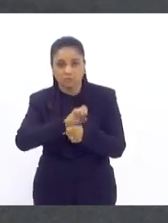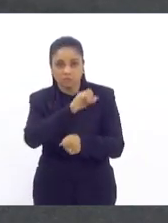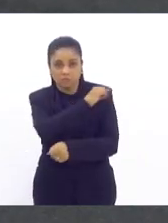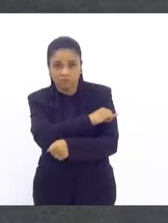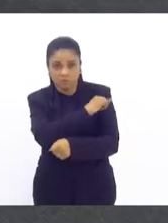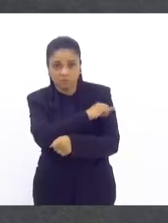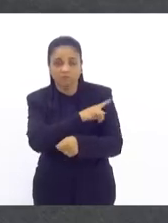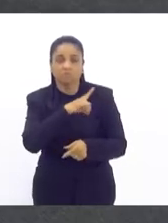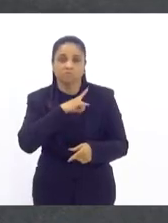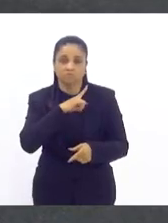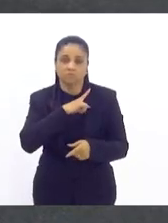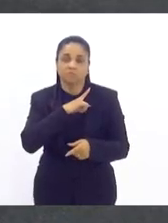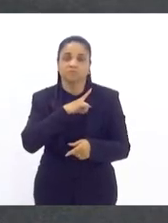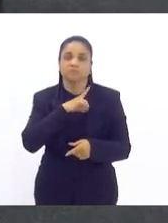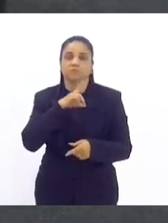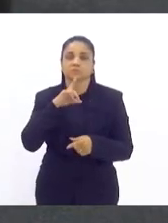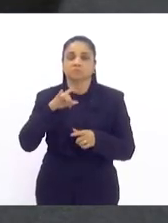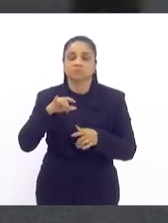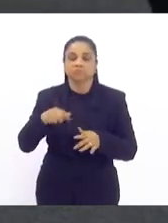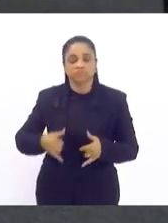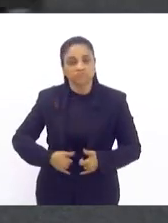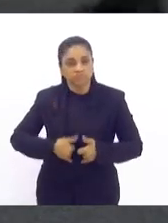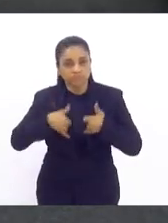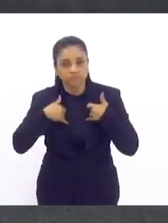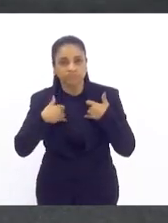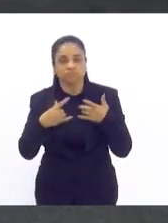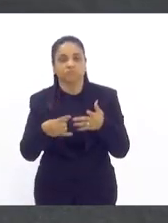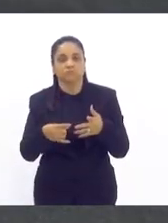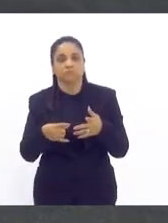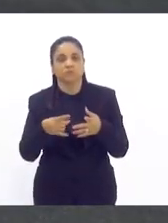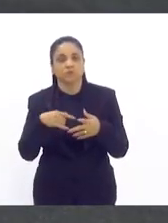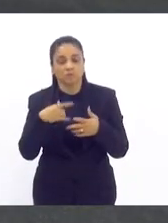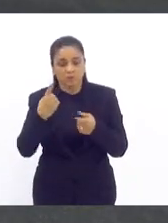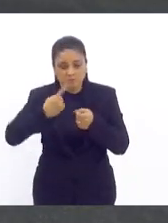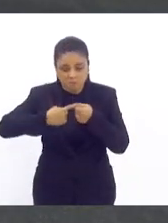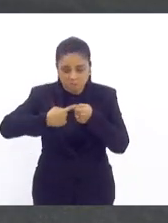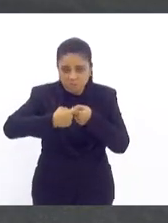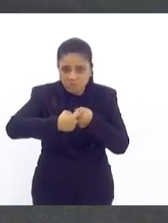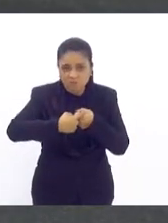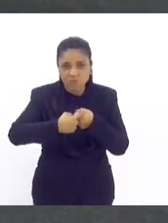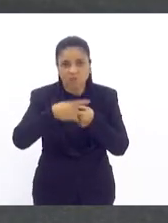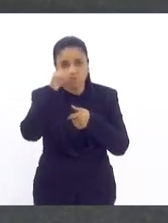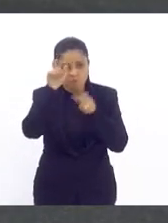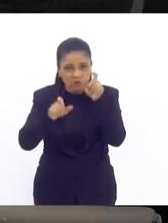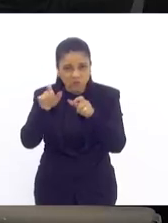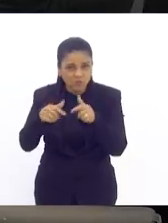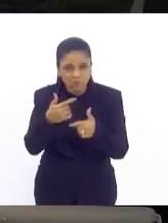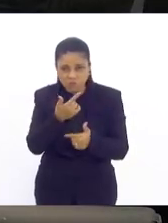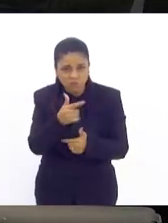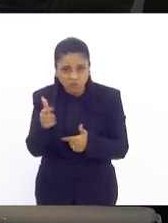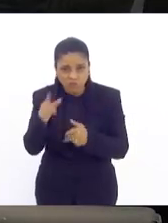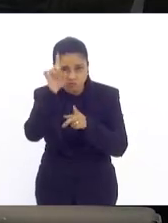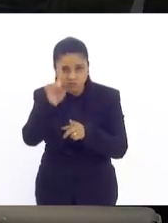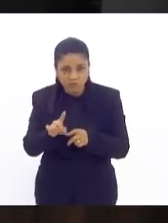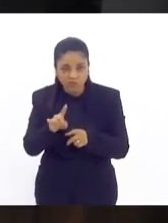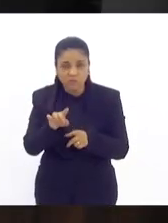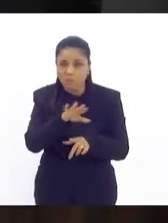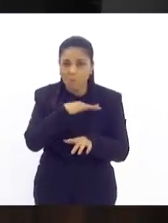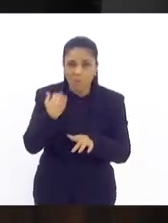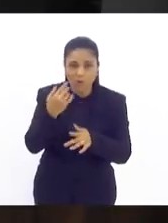é um absurdo o povo do interior não tem nem o direito de morrer com respeito muito obrigado